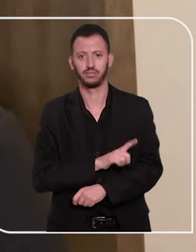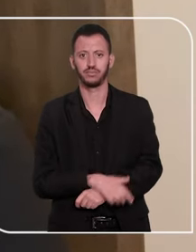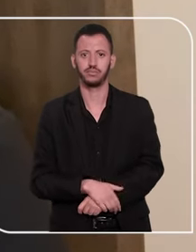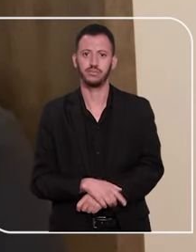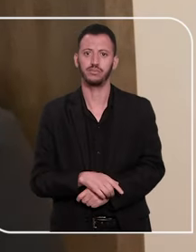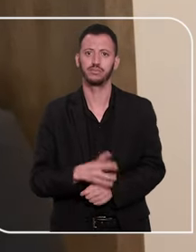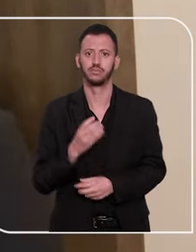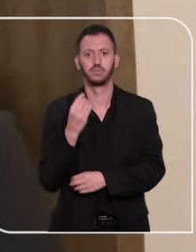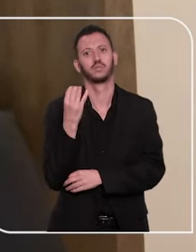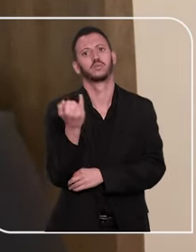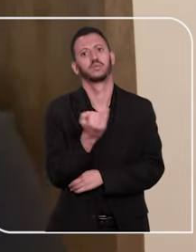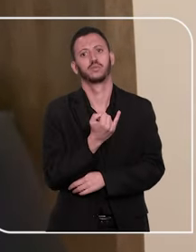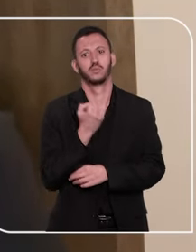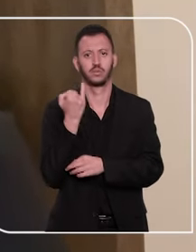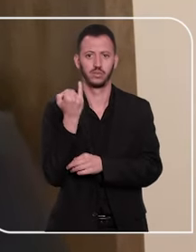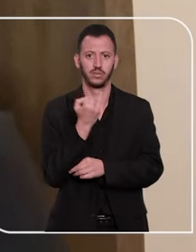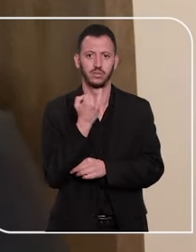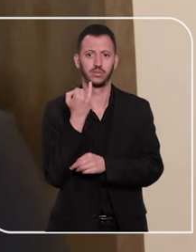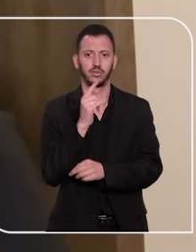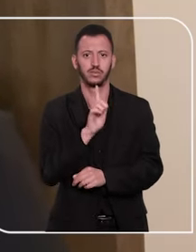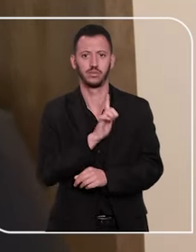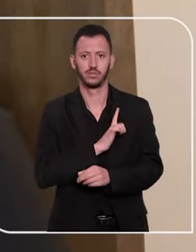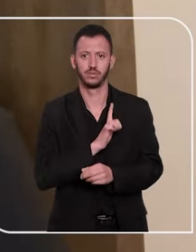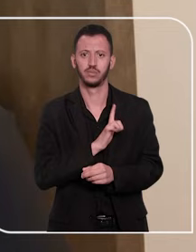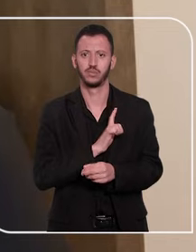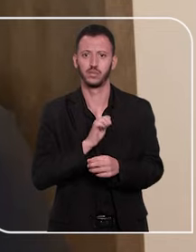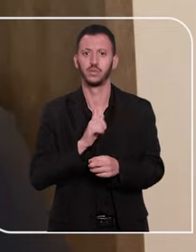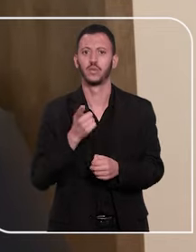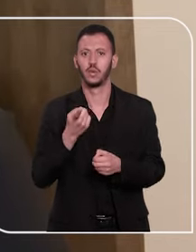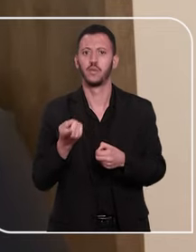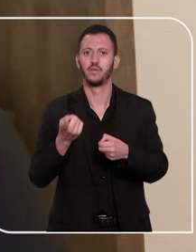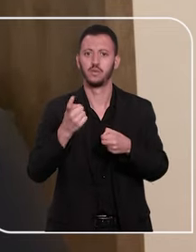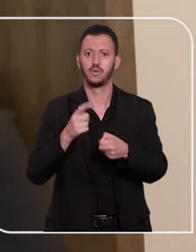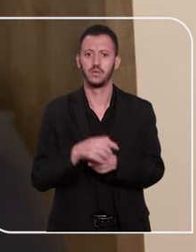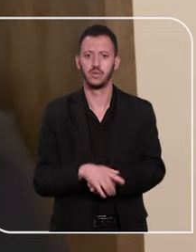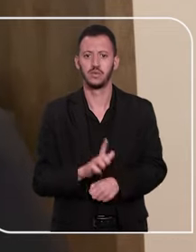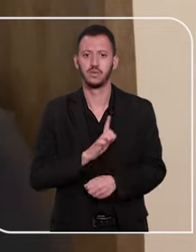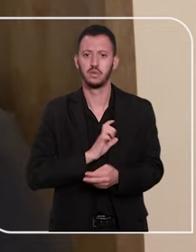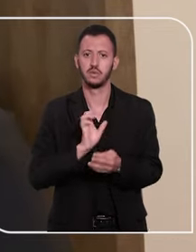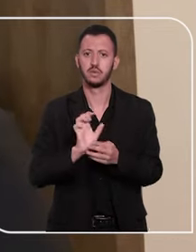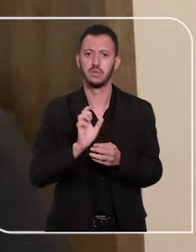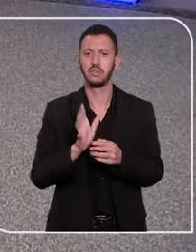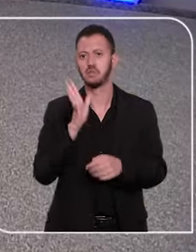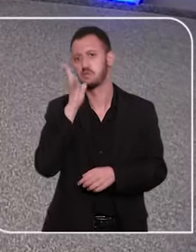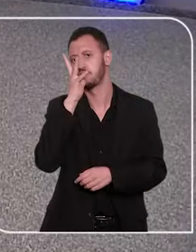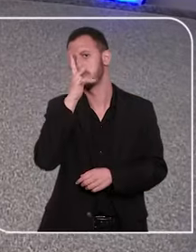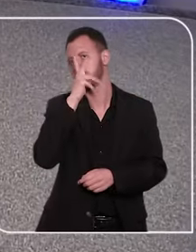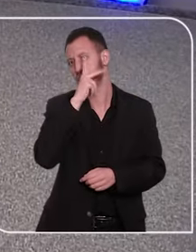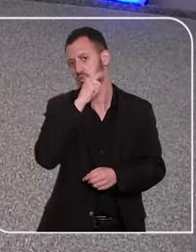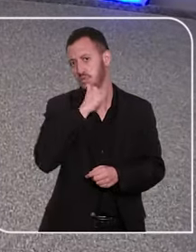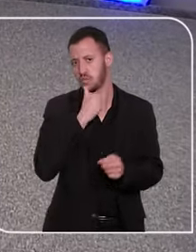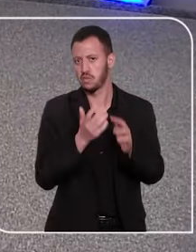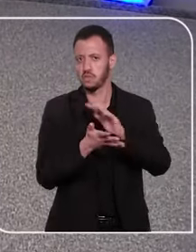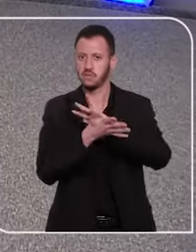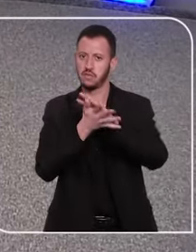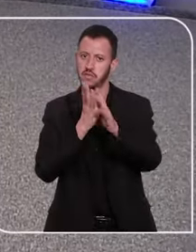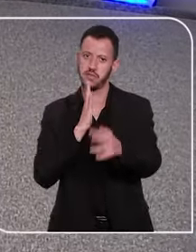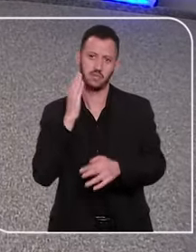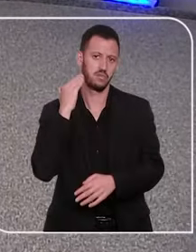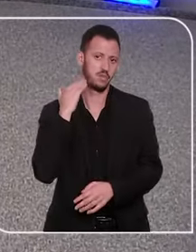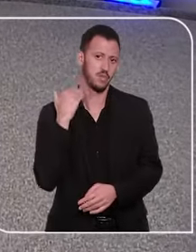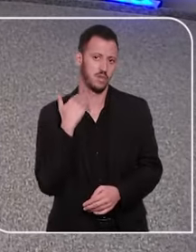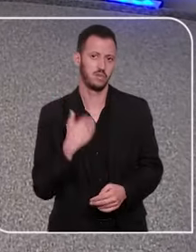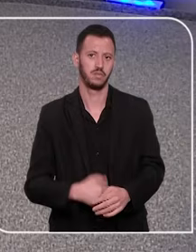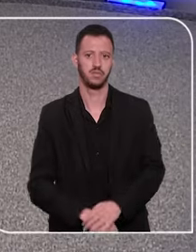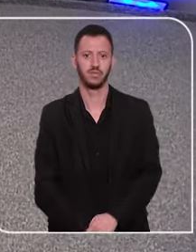que vocês tiveram isso é extremamente importante para que vocês tenham a reparação pela demora excessiva nas